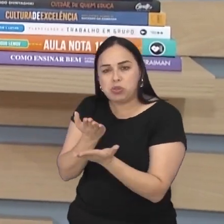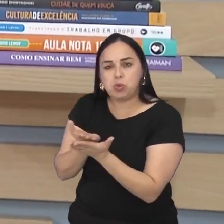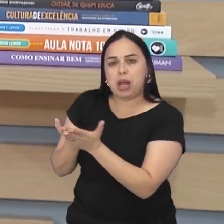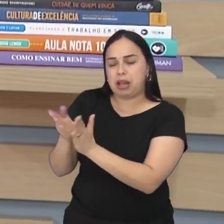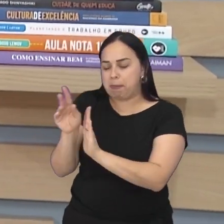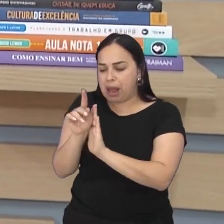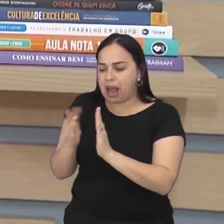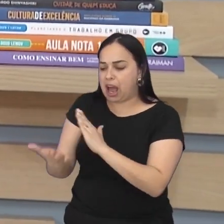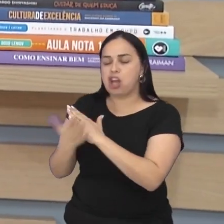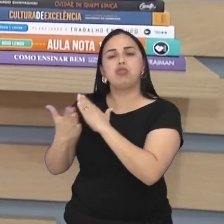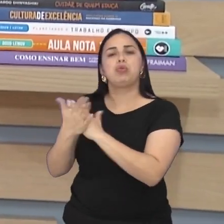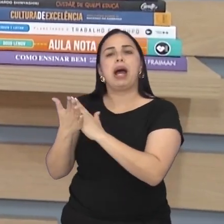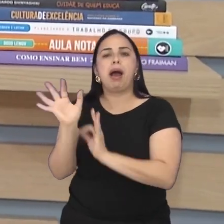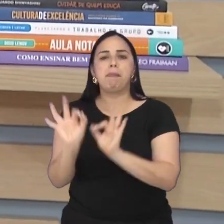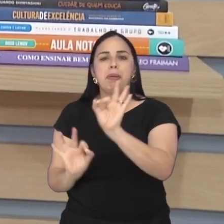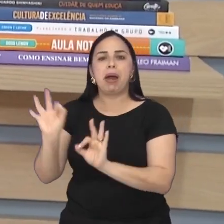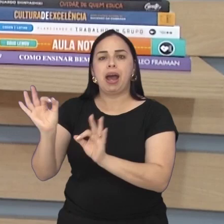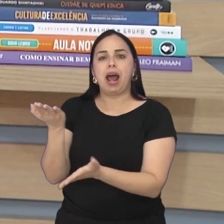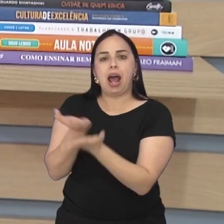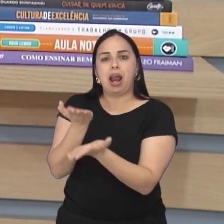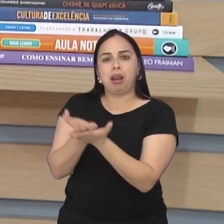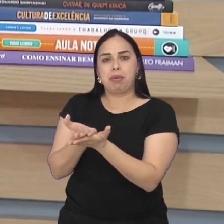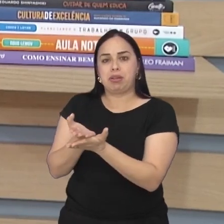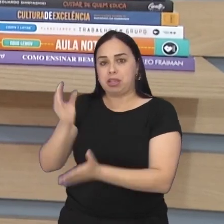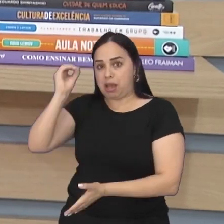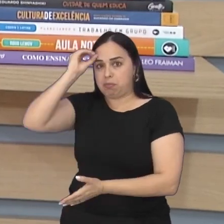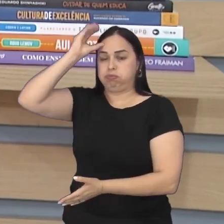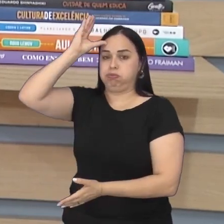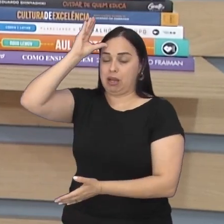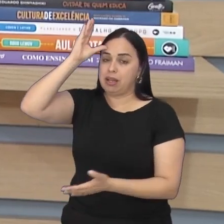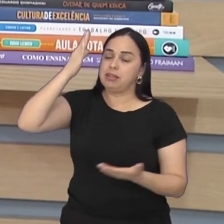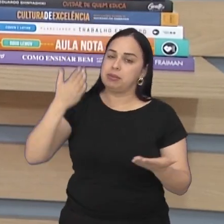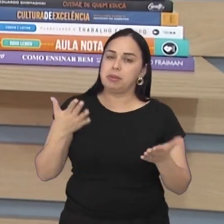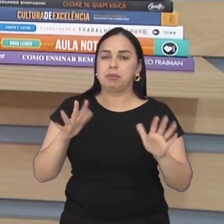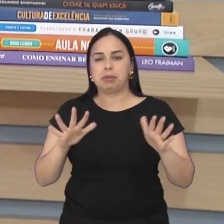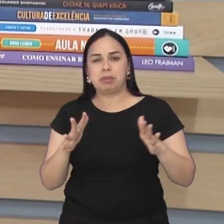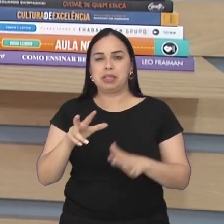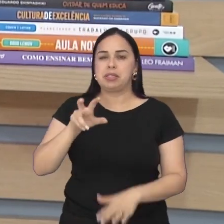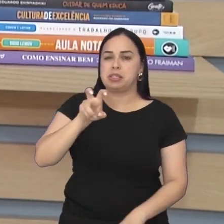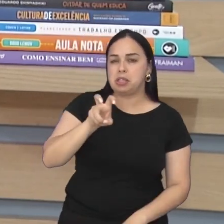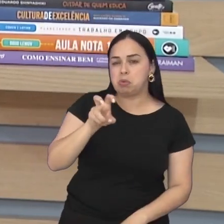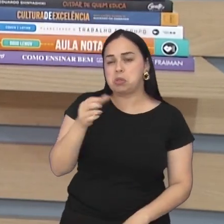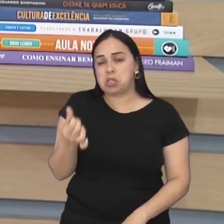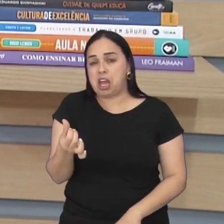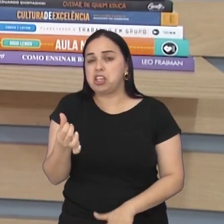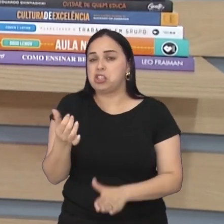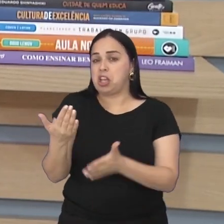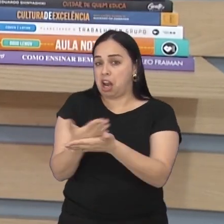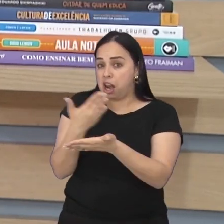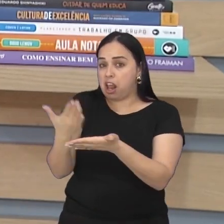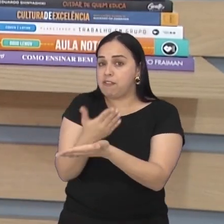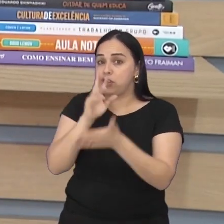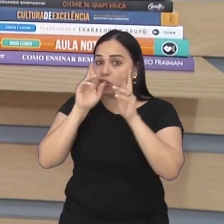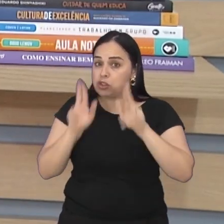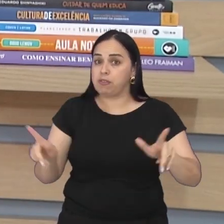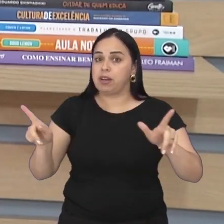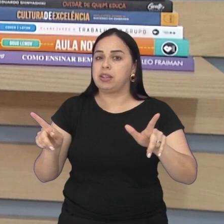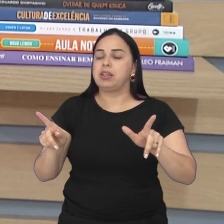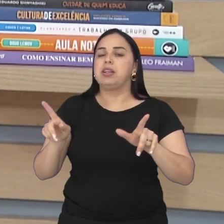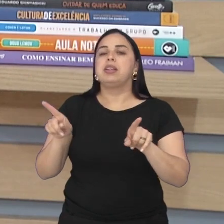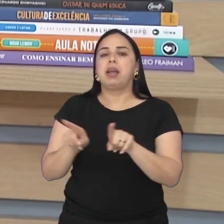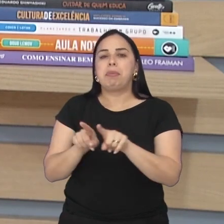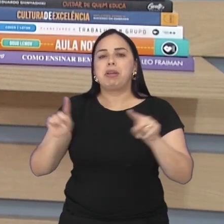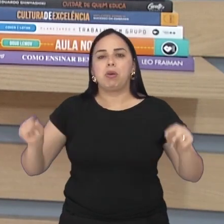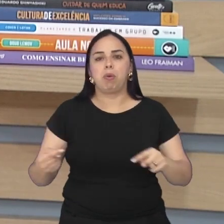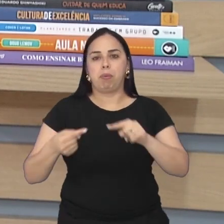livros para estudo, para preparar a aula, para a formação continuada desse professor. Em média, 5 a 6 títulos e cada um desses